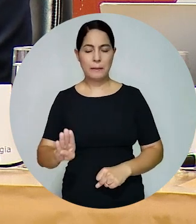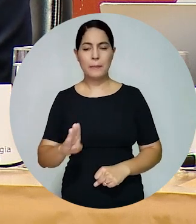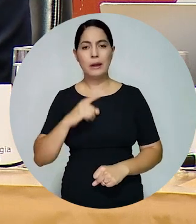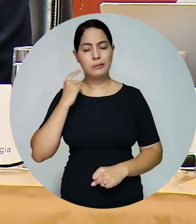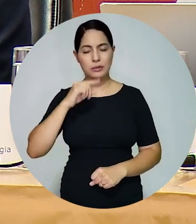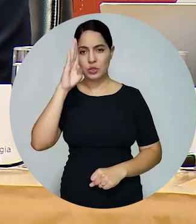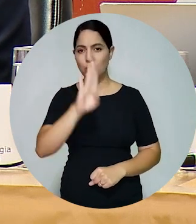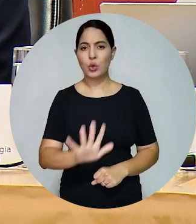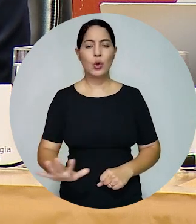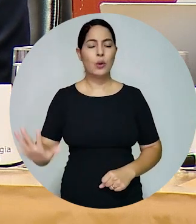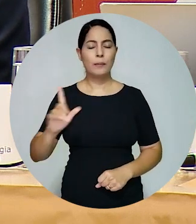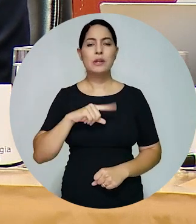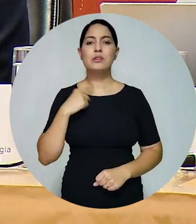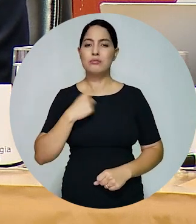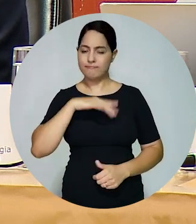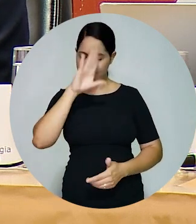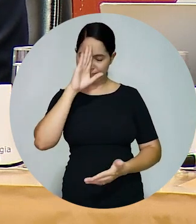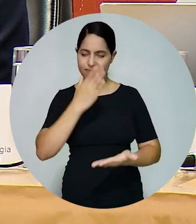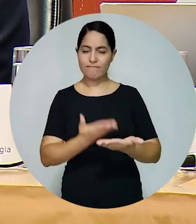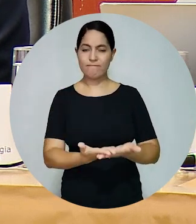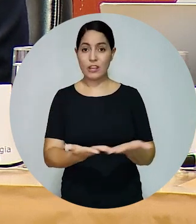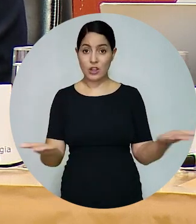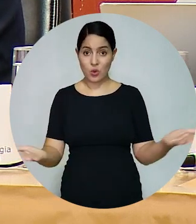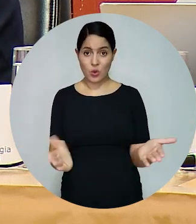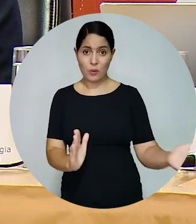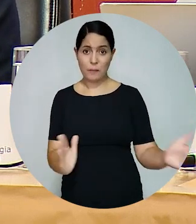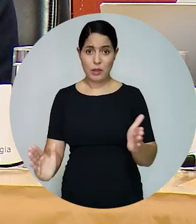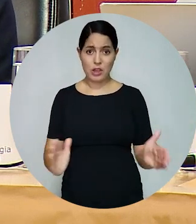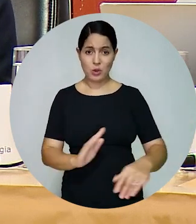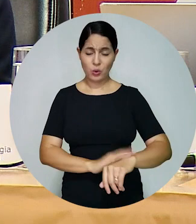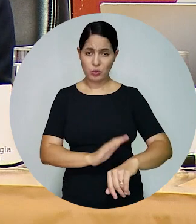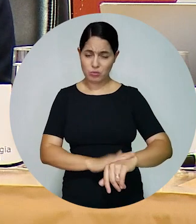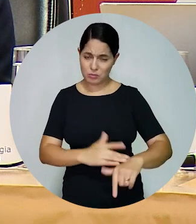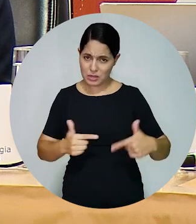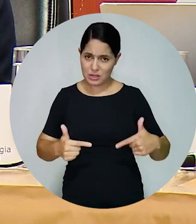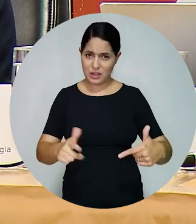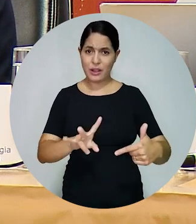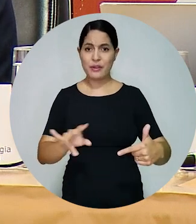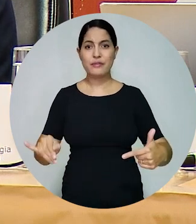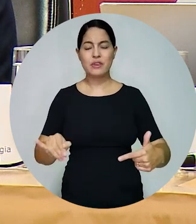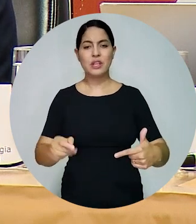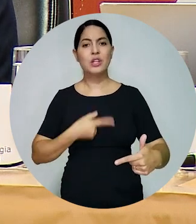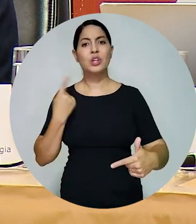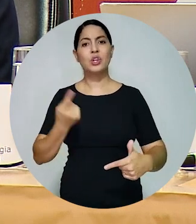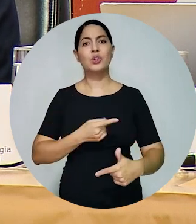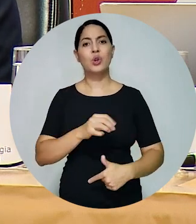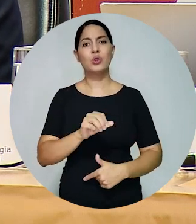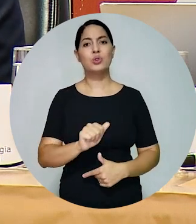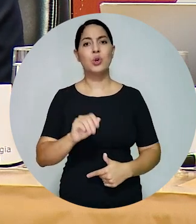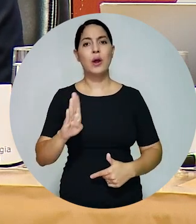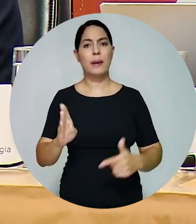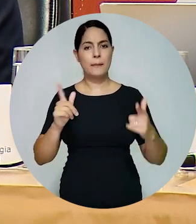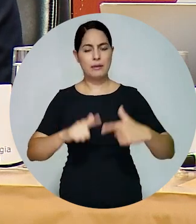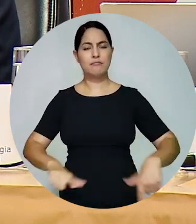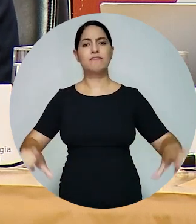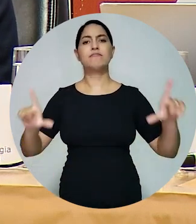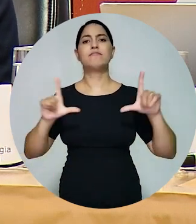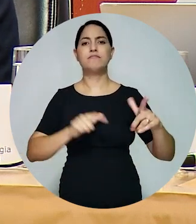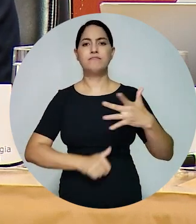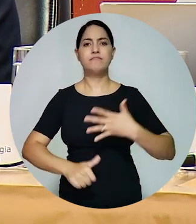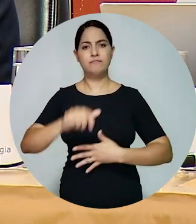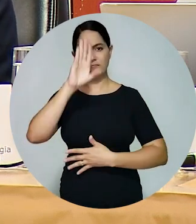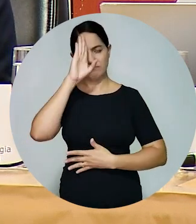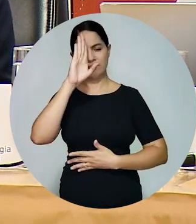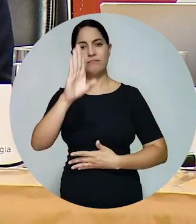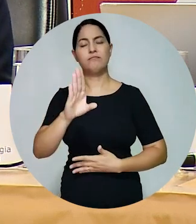como também da advocacia brasileira. Nós vamos passar por esse momento, nós vamos encontrar o caminho certo de manter o protagonismo da